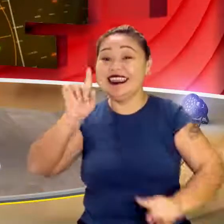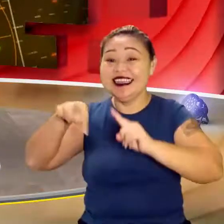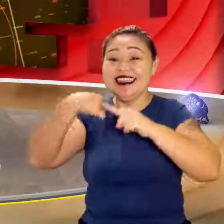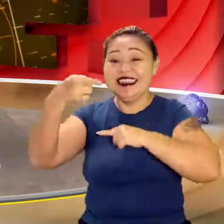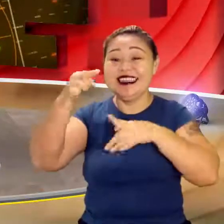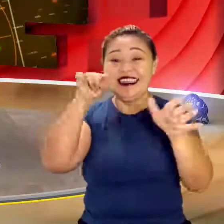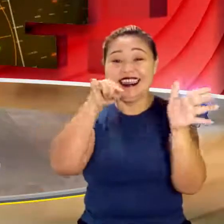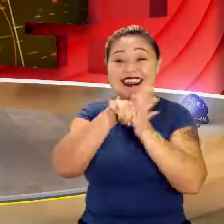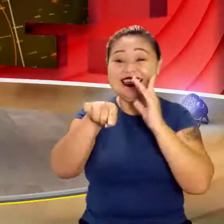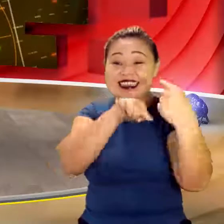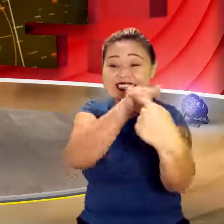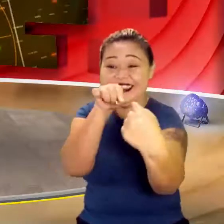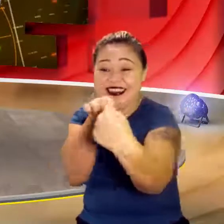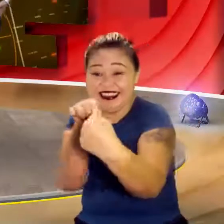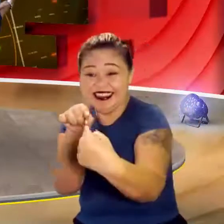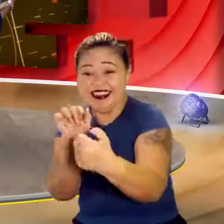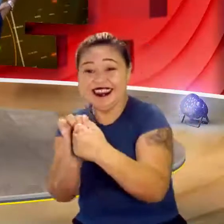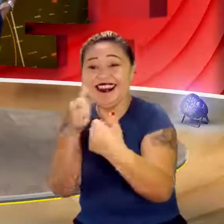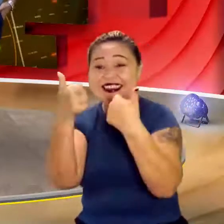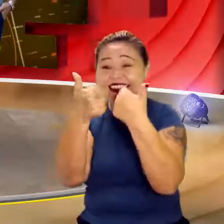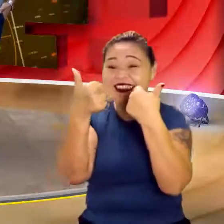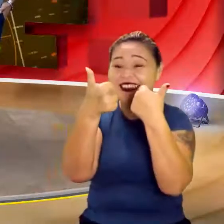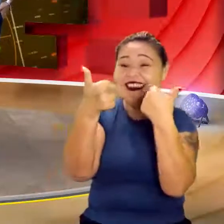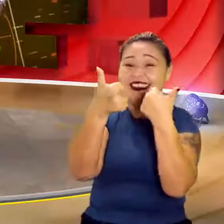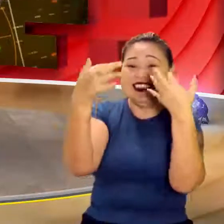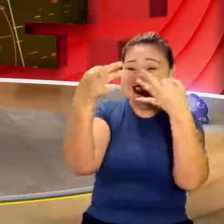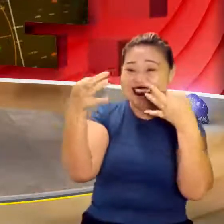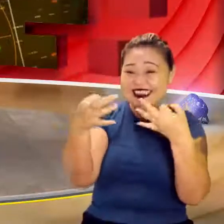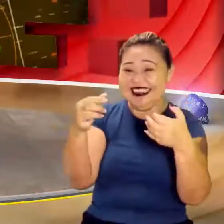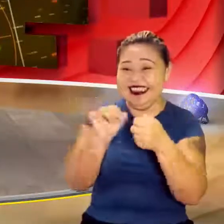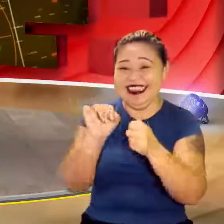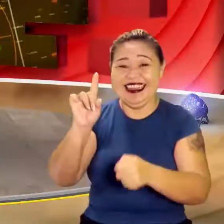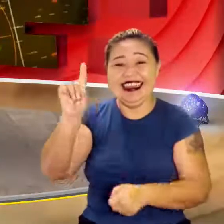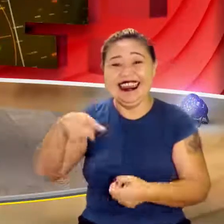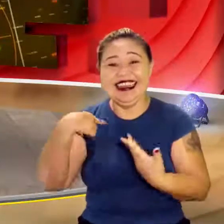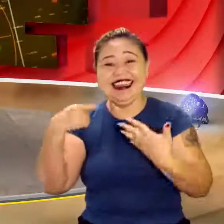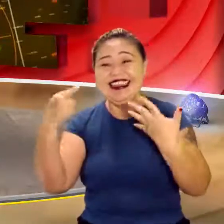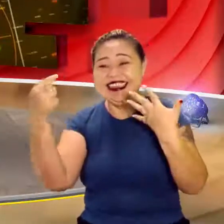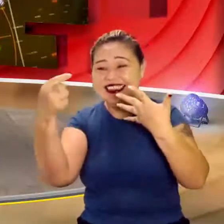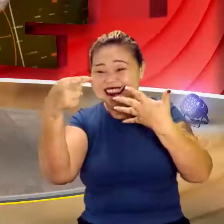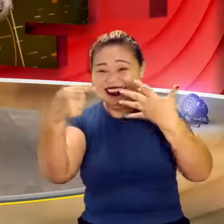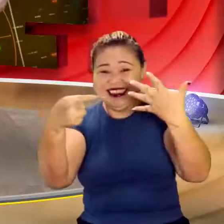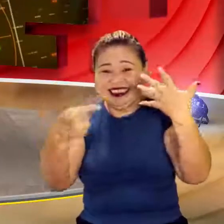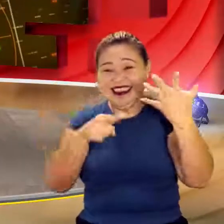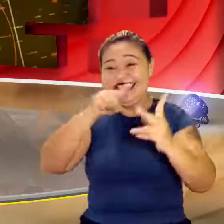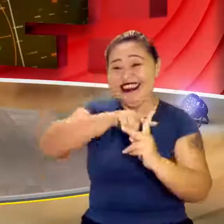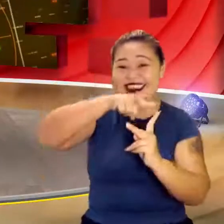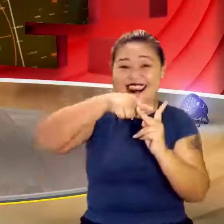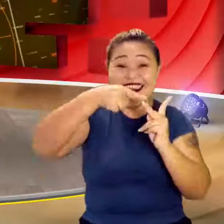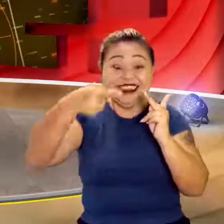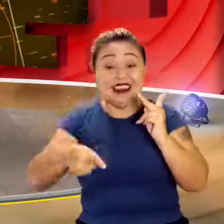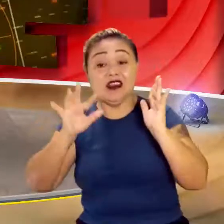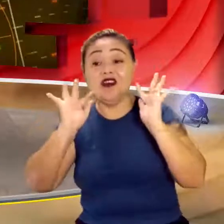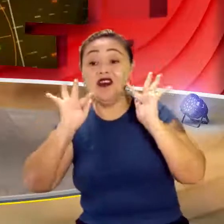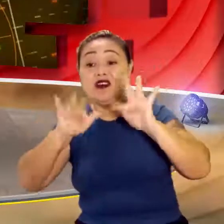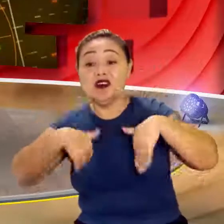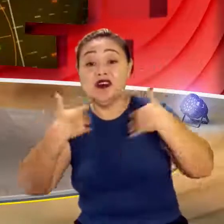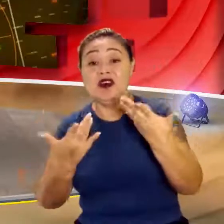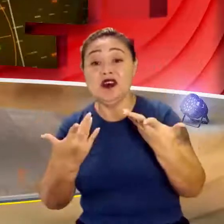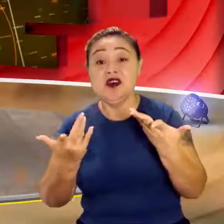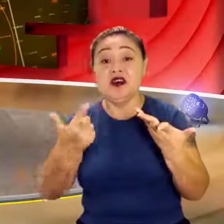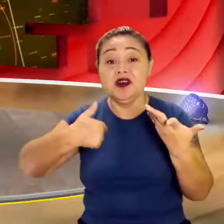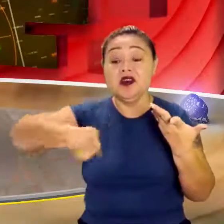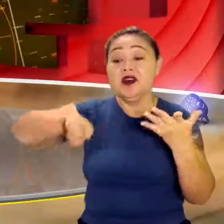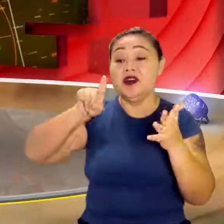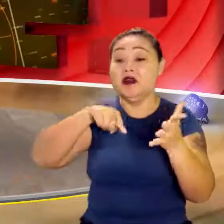solucionar essas perguntas. Perfeito. E hoje é Boa lembrança. Hoje é dia de propriedades da radiciação e no finalzinho finalizamos